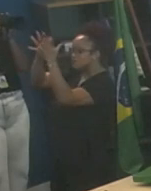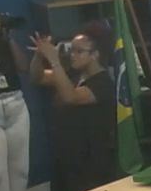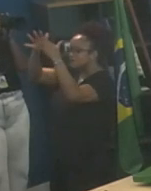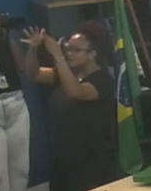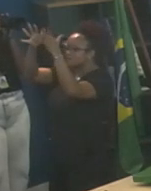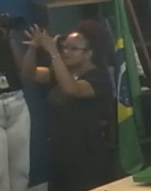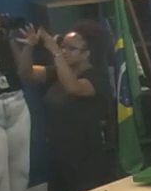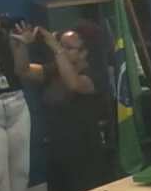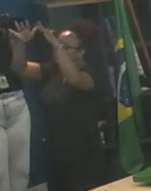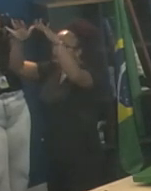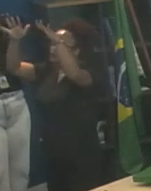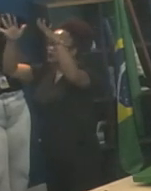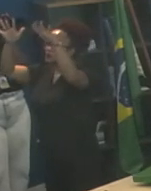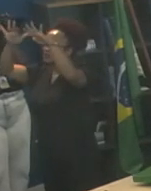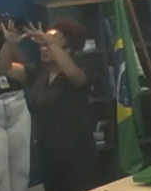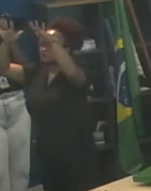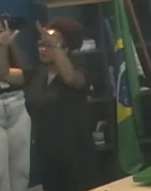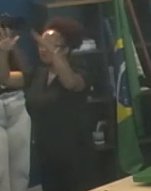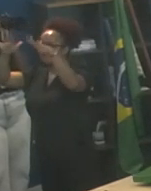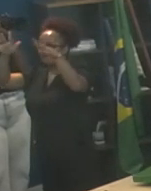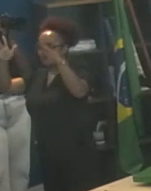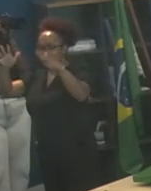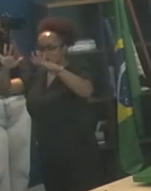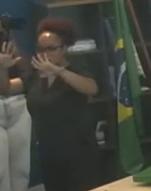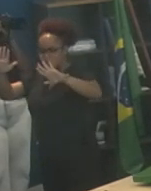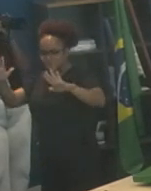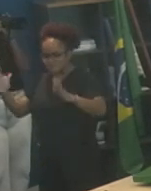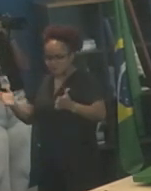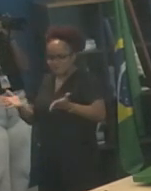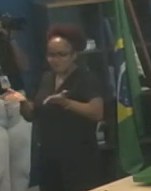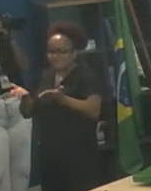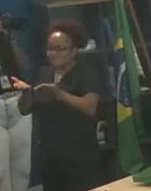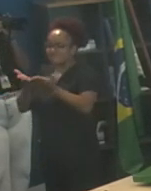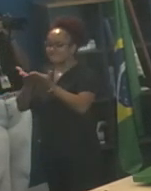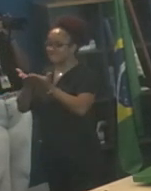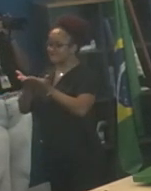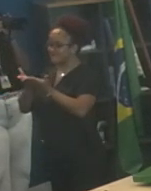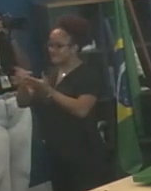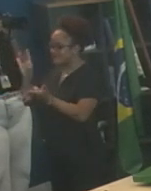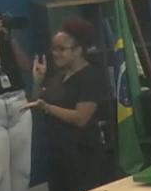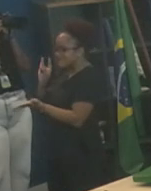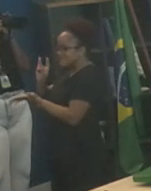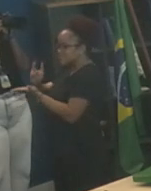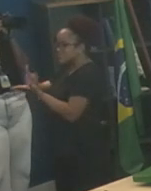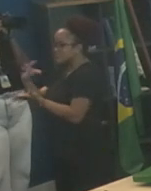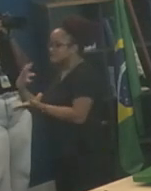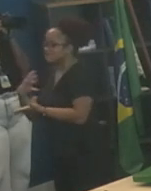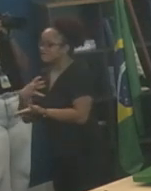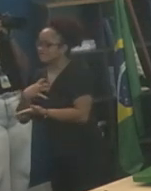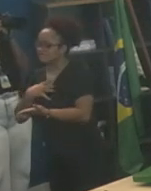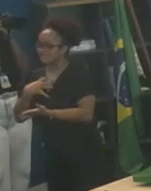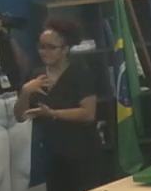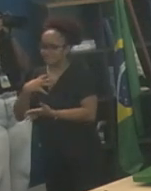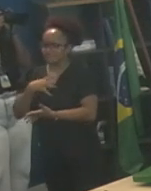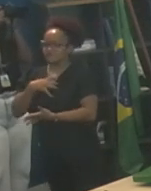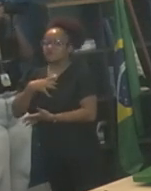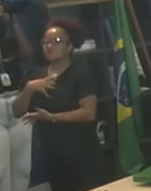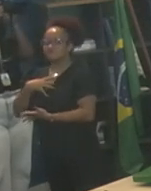raios fúlgidos brilhou no céu da pátria nesse